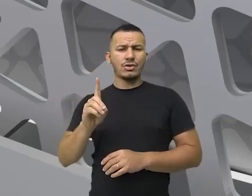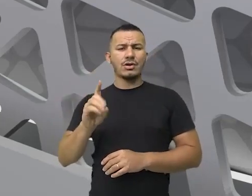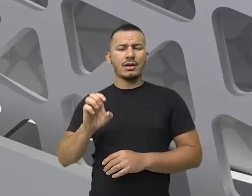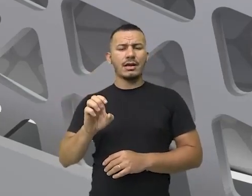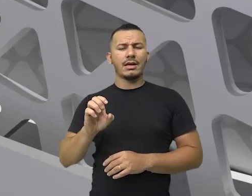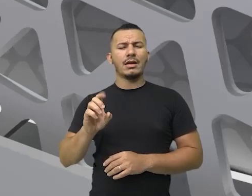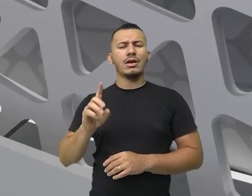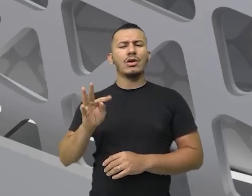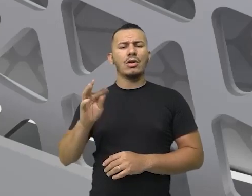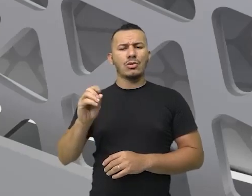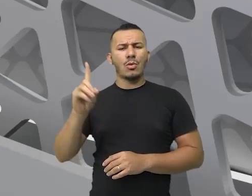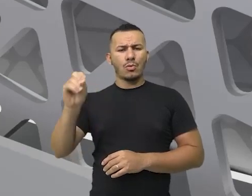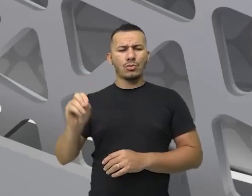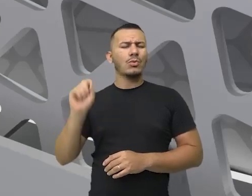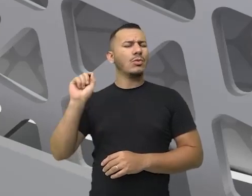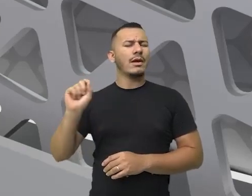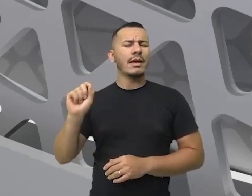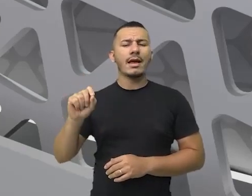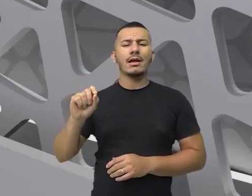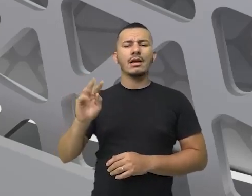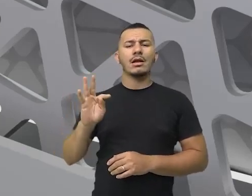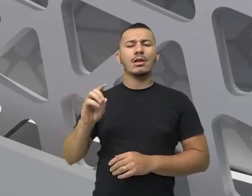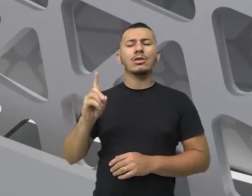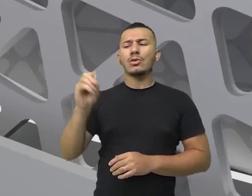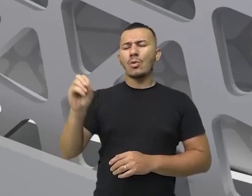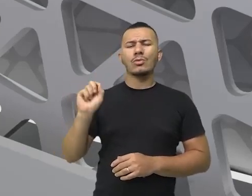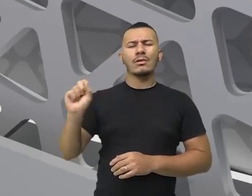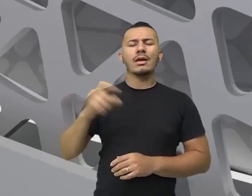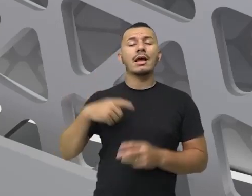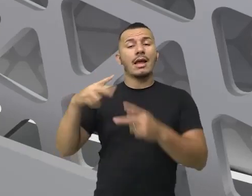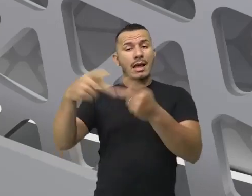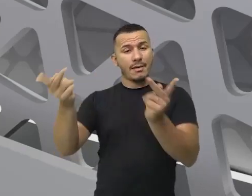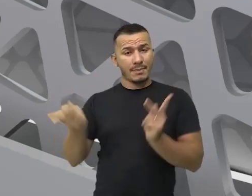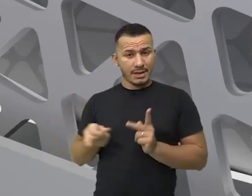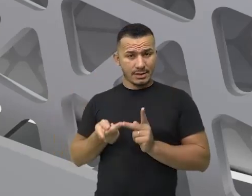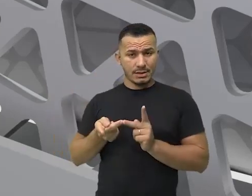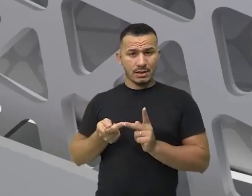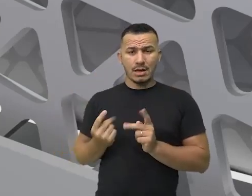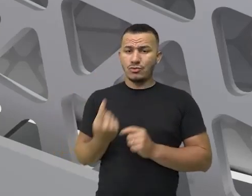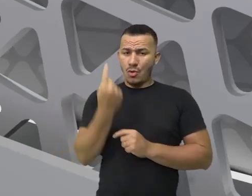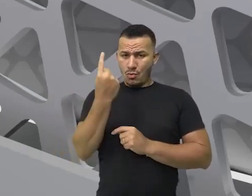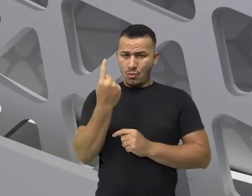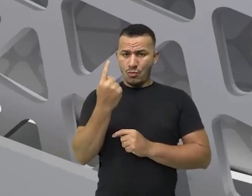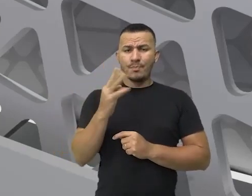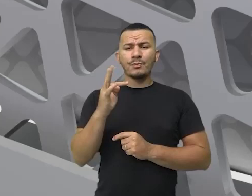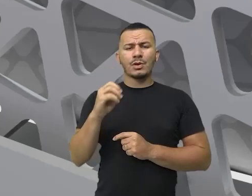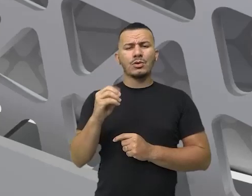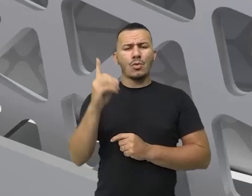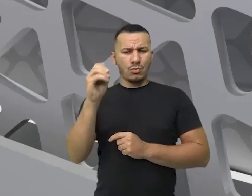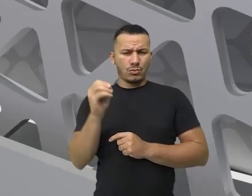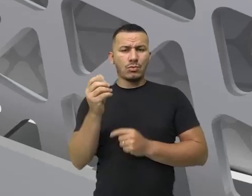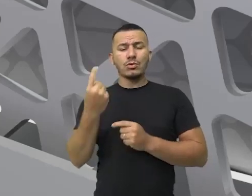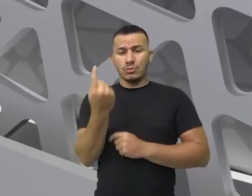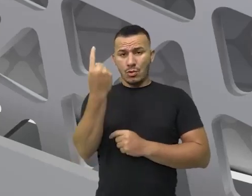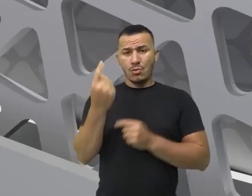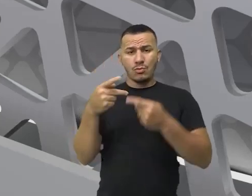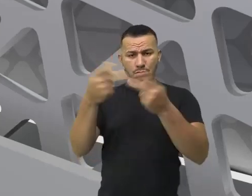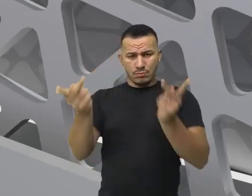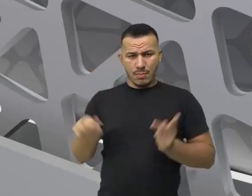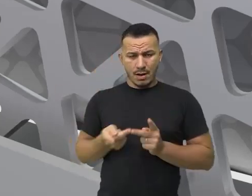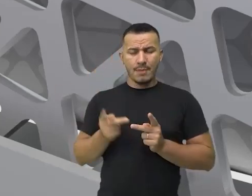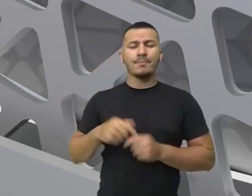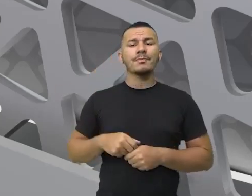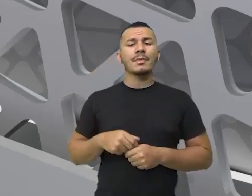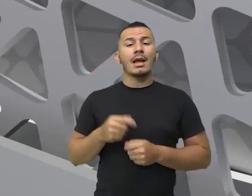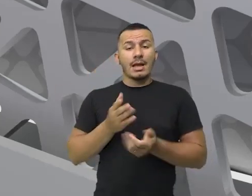todo era a pizza toda. Mas como esse todo estava dividido? Estava dividido em 7 partes. Comi 2, então